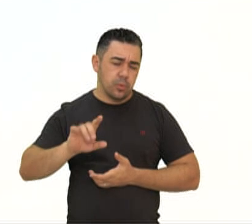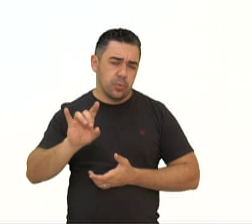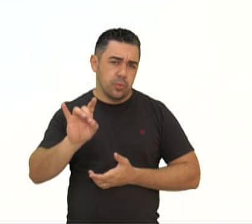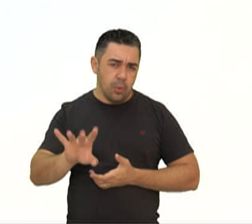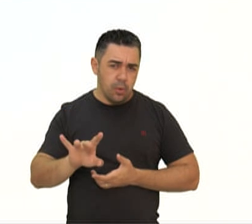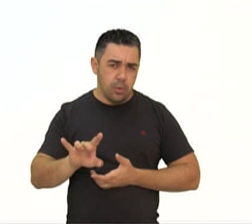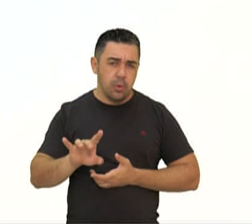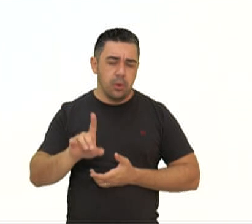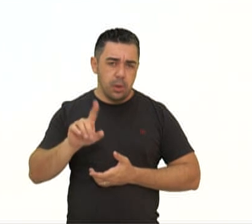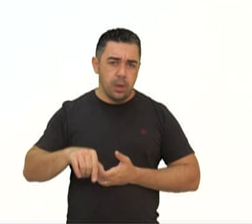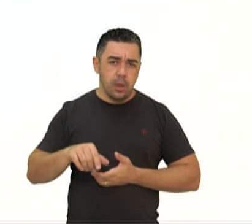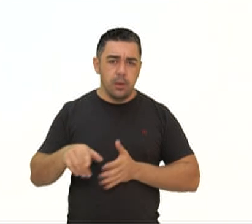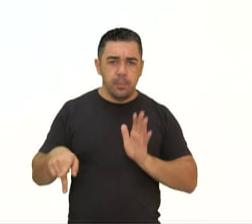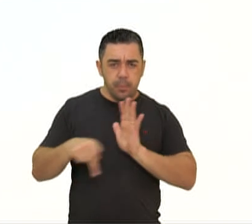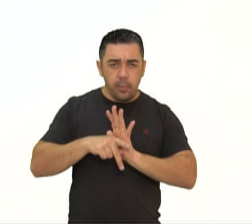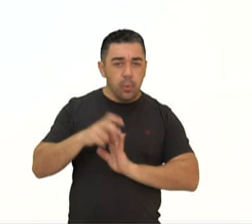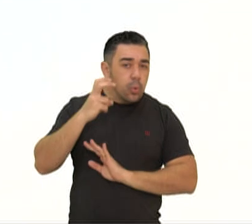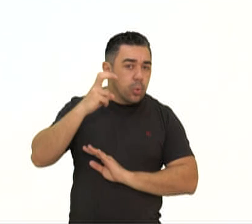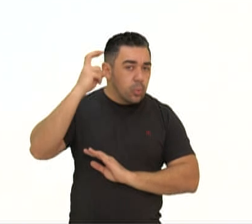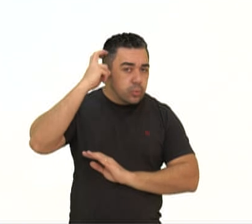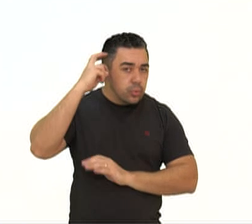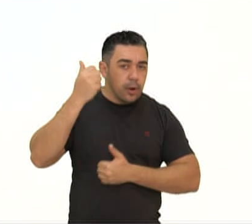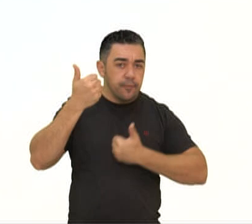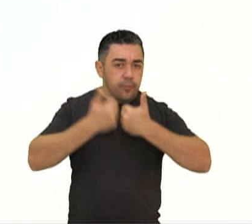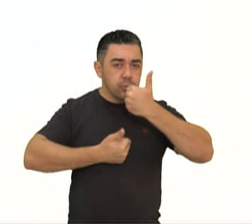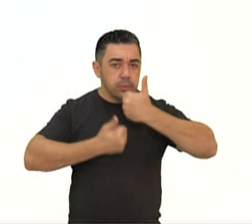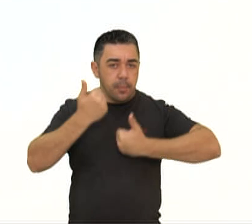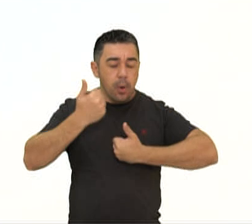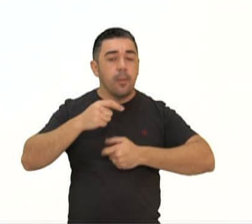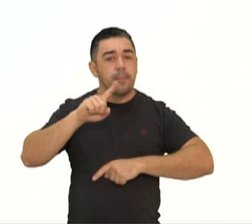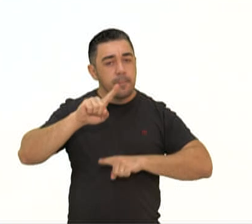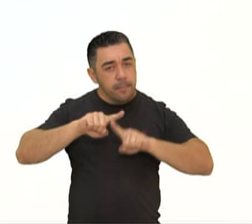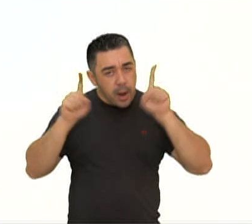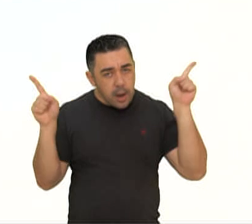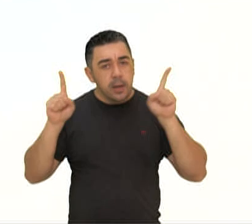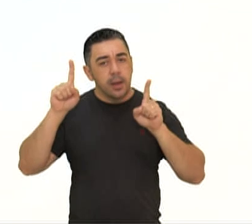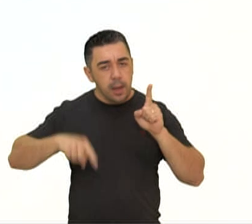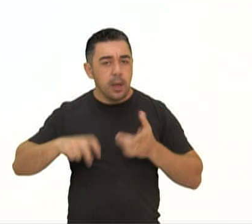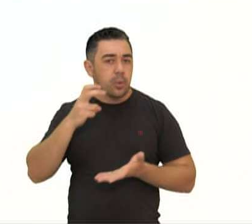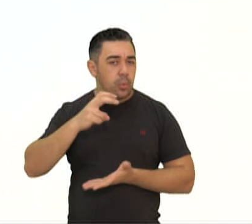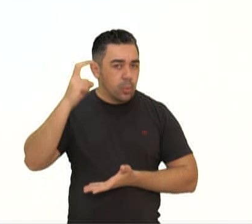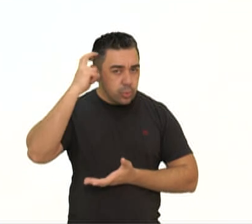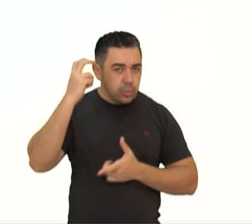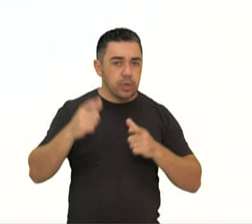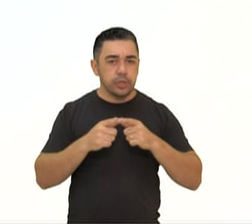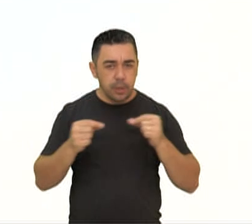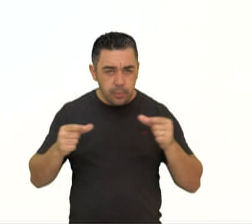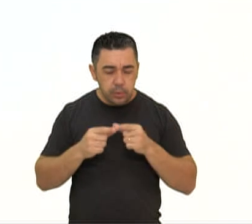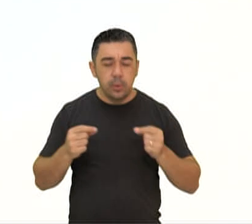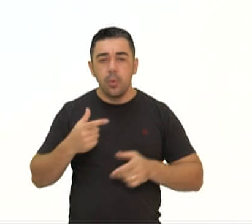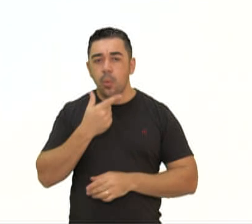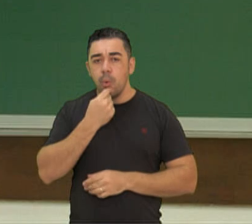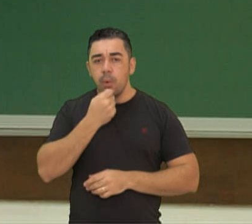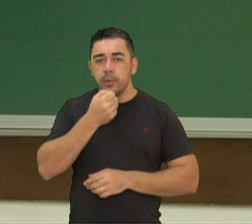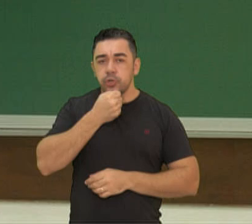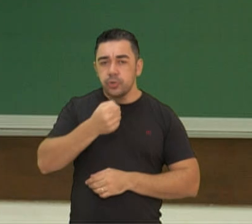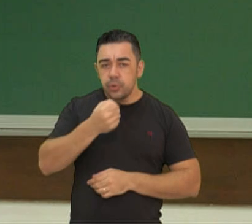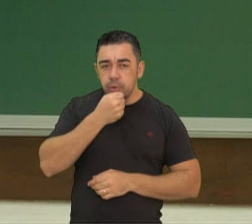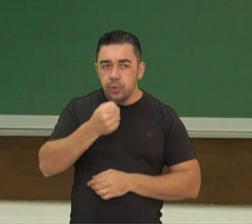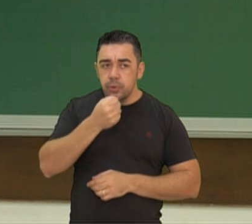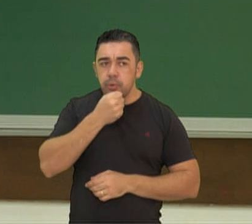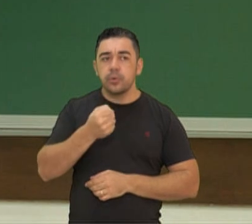apenas parte da cultura do futebol, mas parte da cultura japonesa, disse o jornalista esportivo